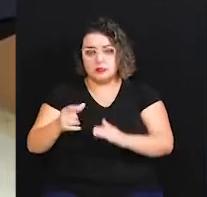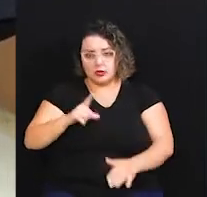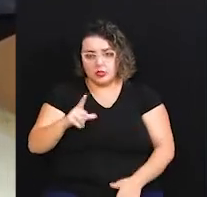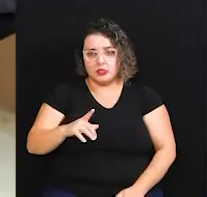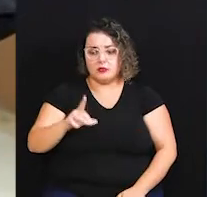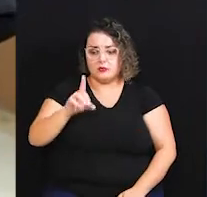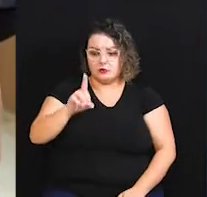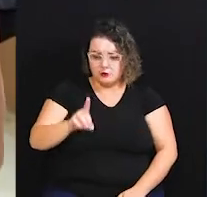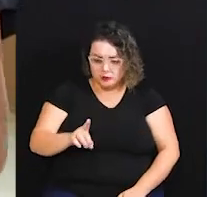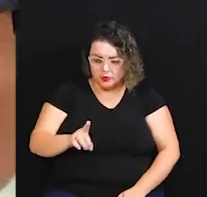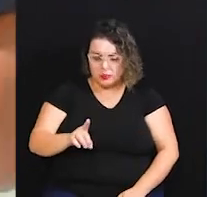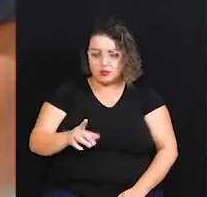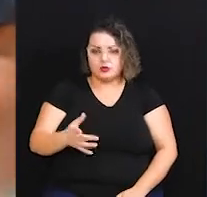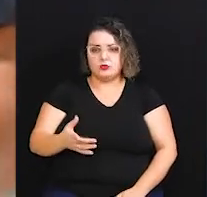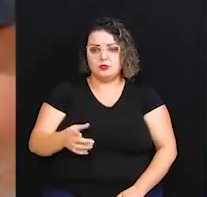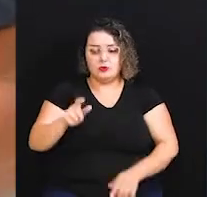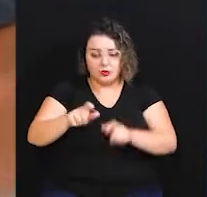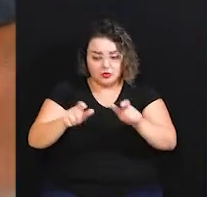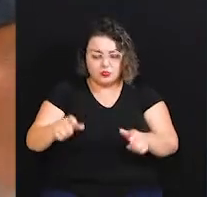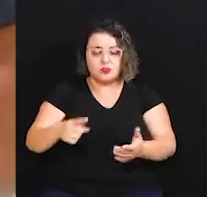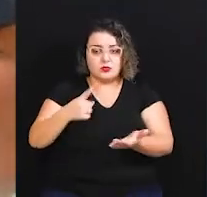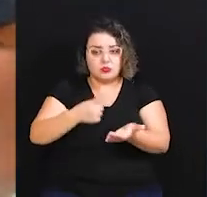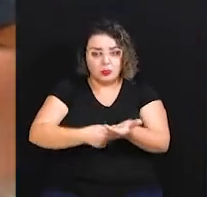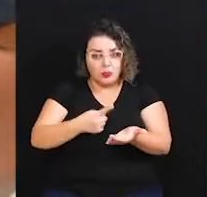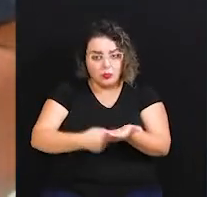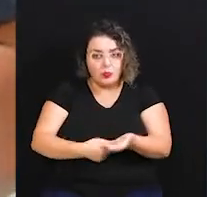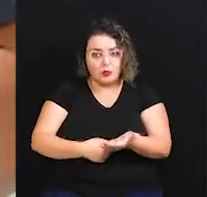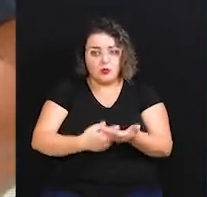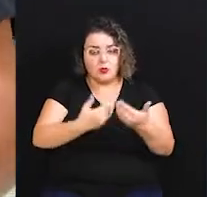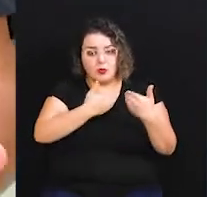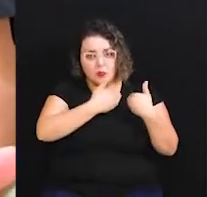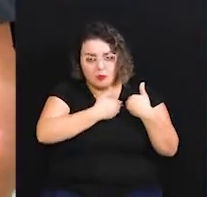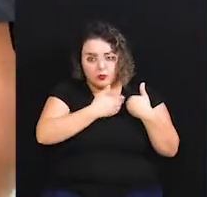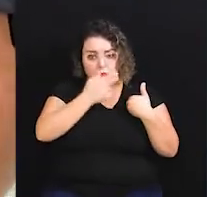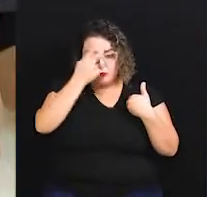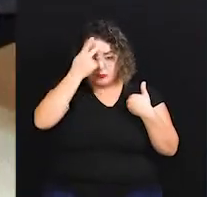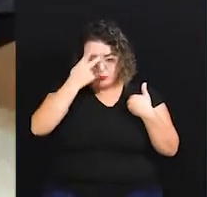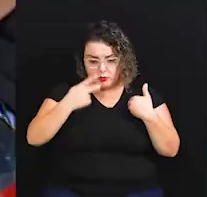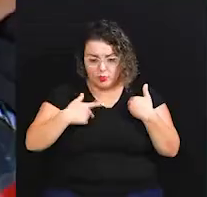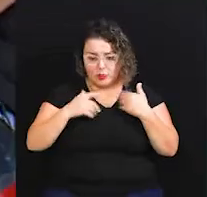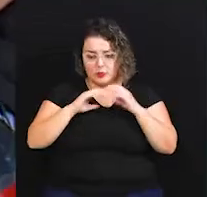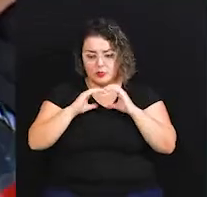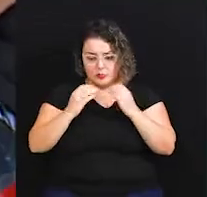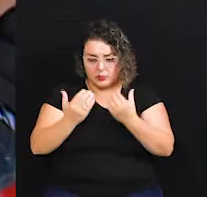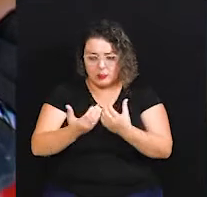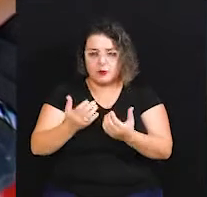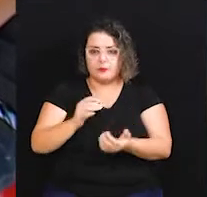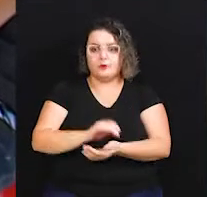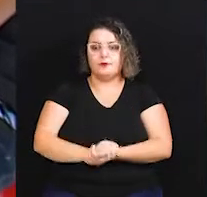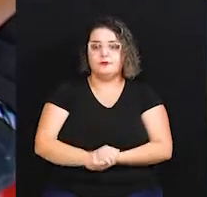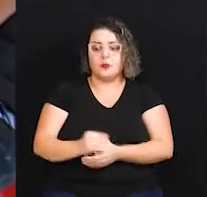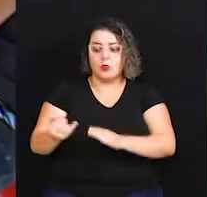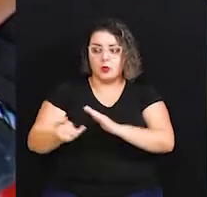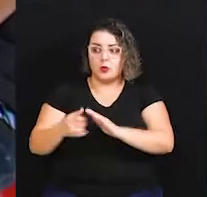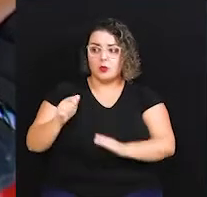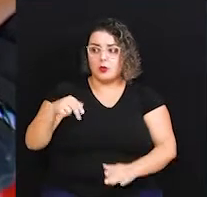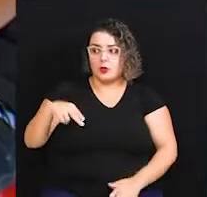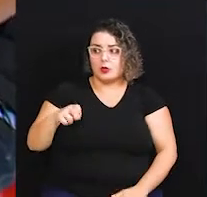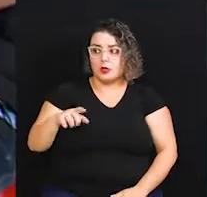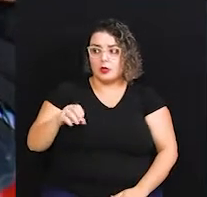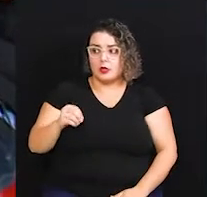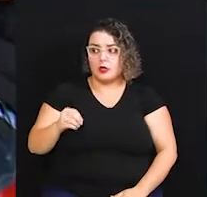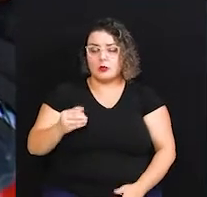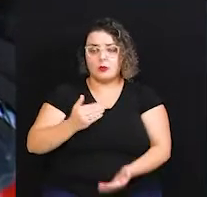uma diretoria, assim, pessoas comprometidas, também pessoas da comunidade, né? Bom, a Anelo começou